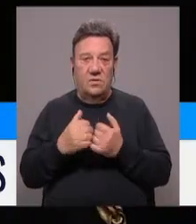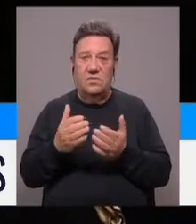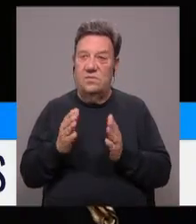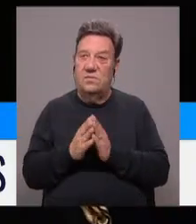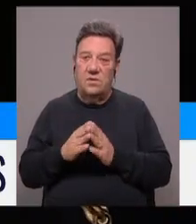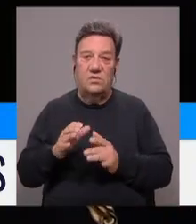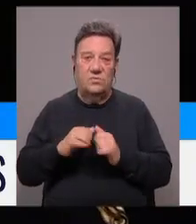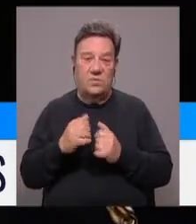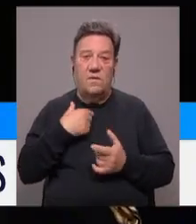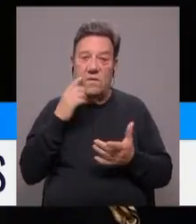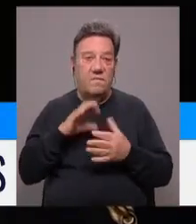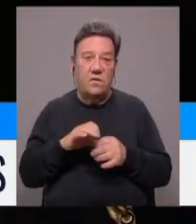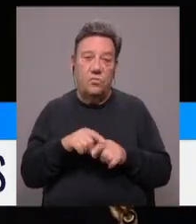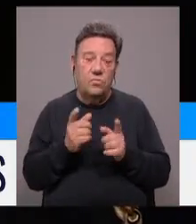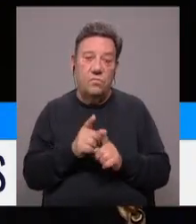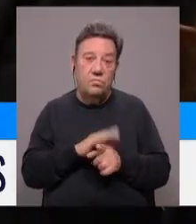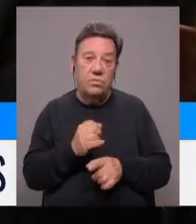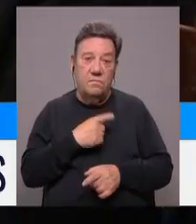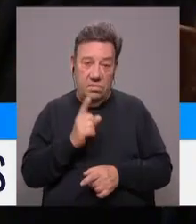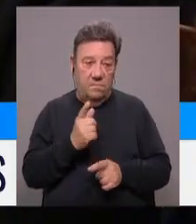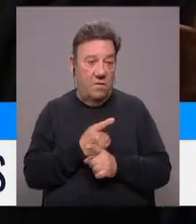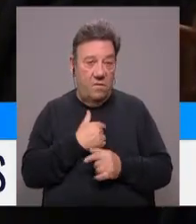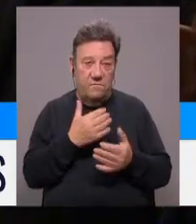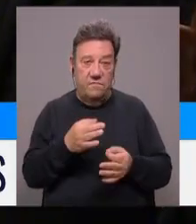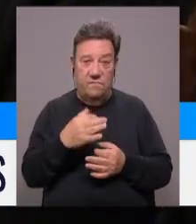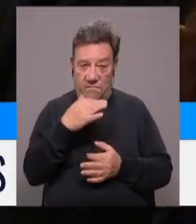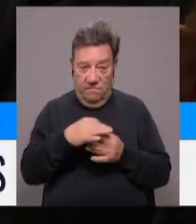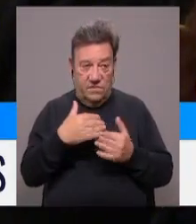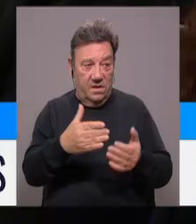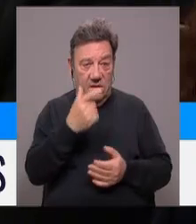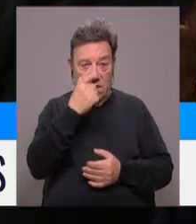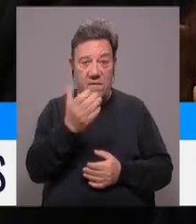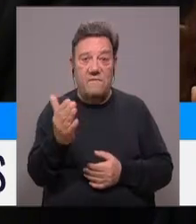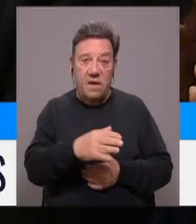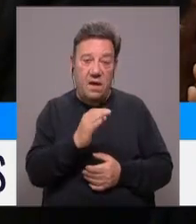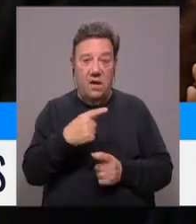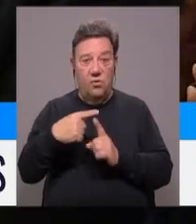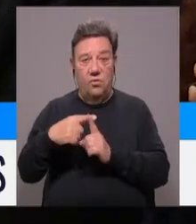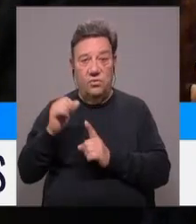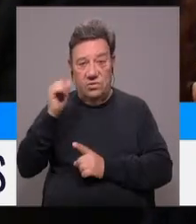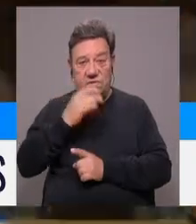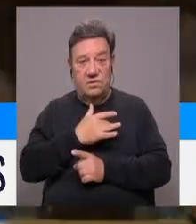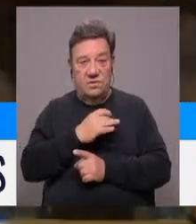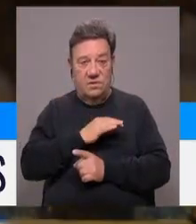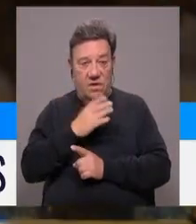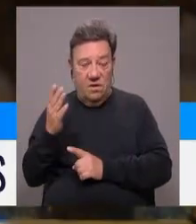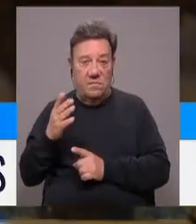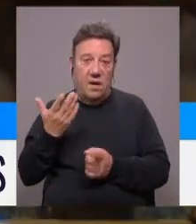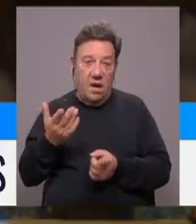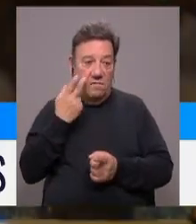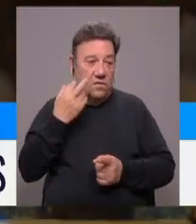tem a ver connosco? Tudo, porque aquilo que nós temos para oferecer a quem vier é a cruz do Senhor. Mas depois há a vida de todos os